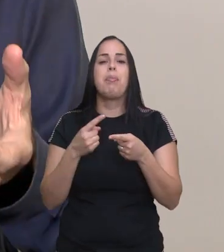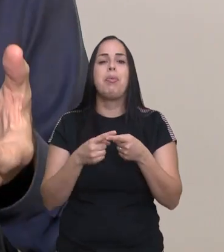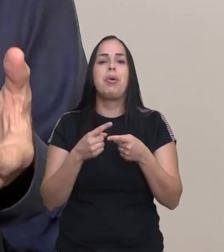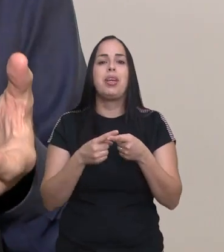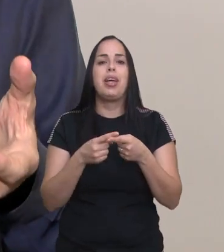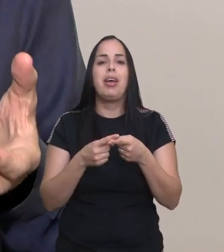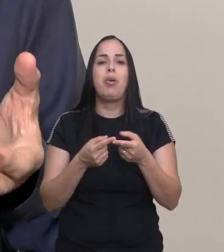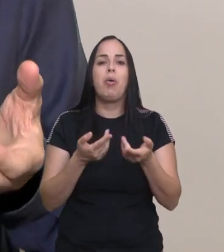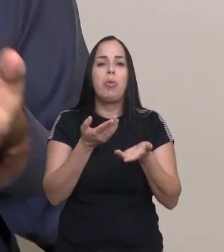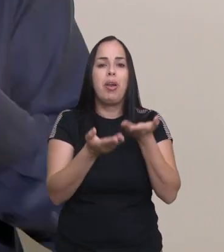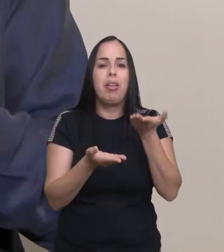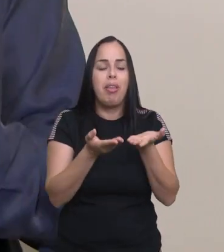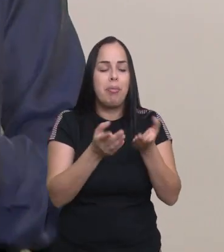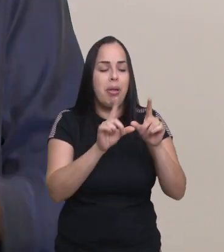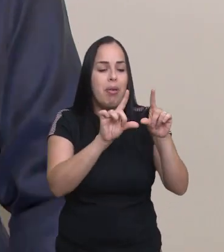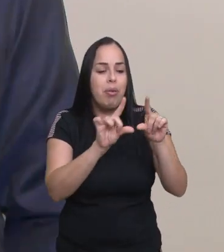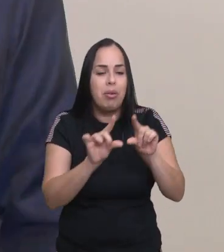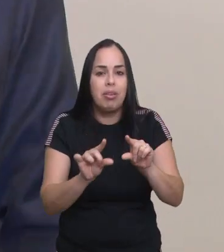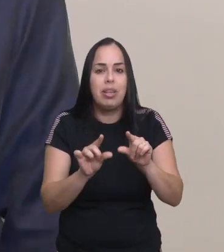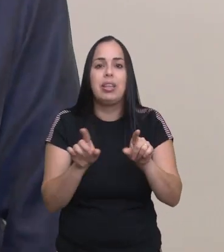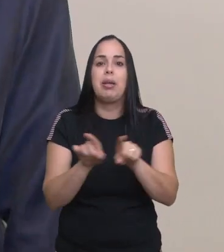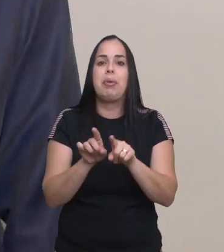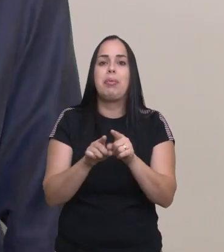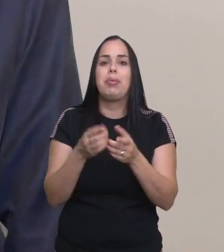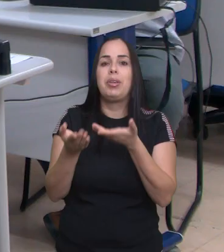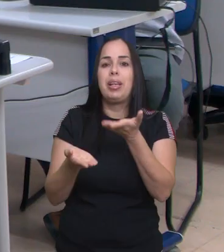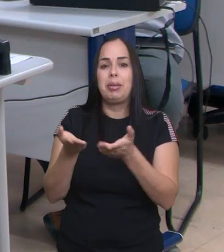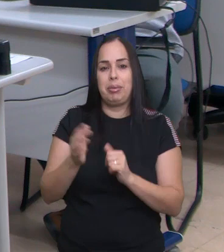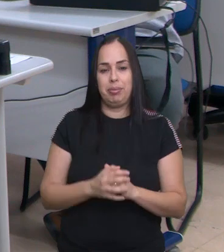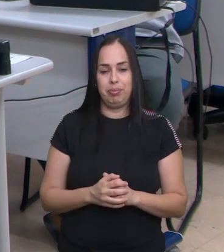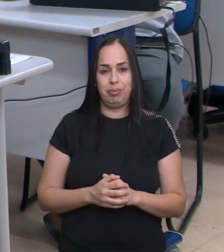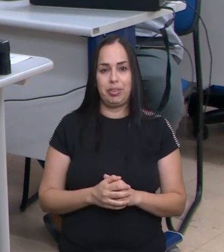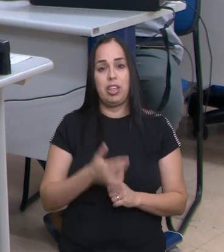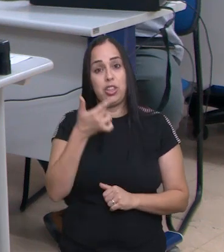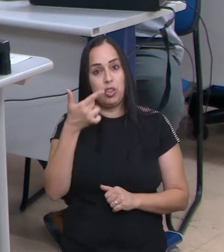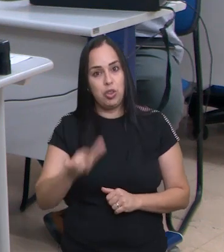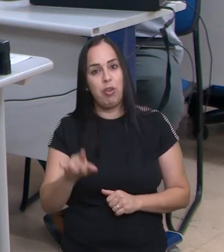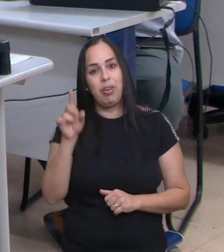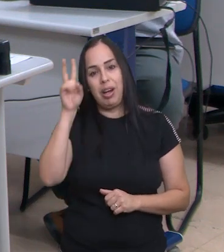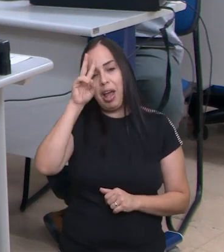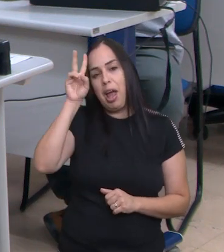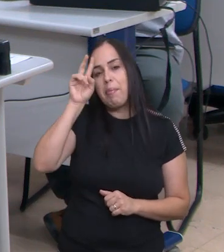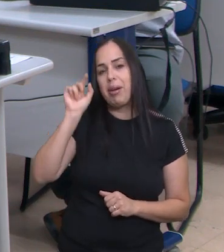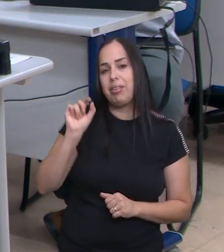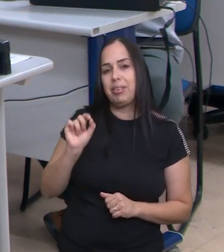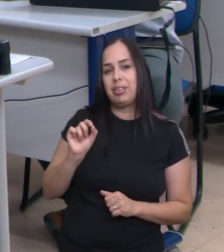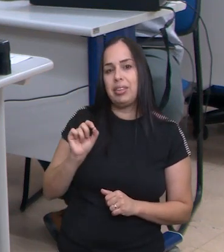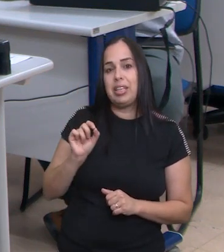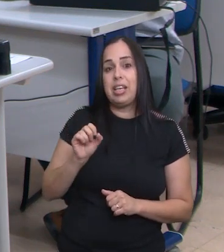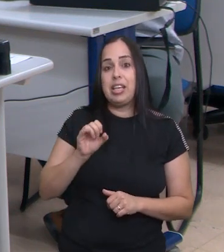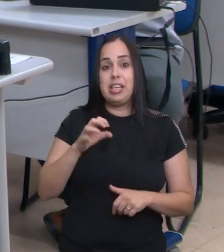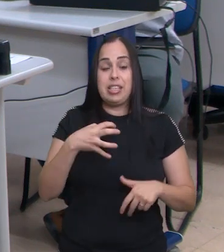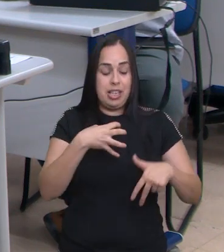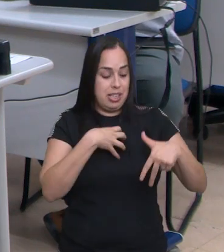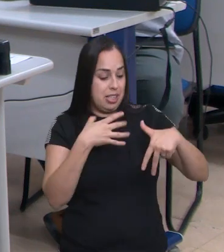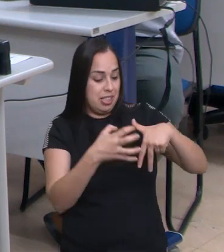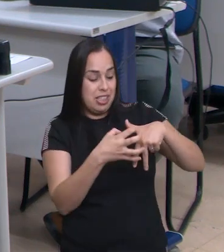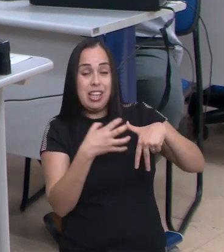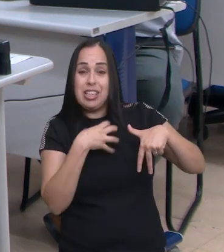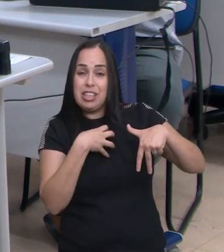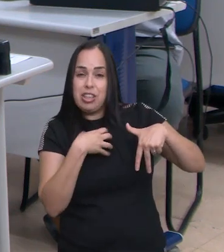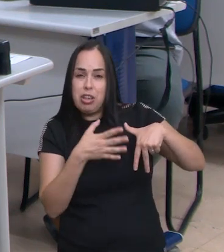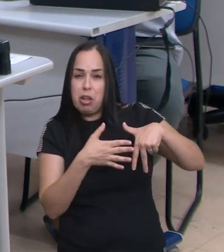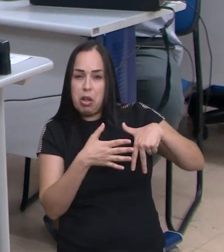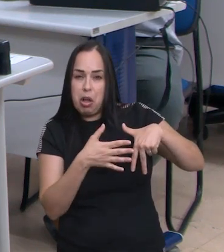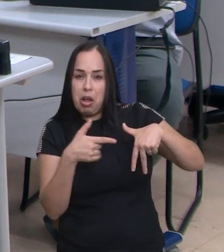o custo da saúde e tratar bem as pessoas. E mais uma vez, vale a gente reforçar, hein? Em algum sinal dos sintomas,